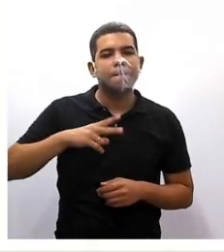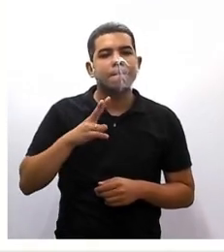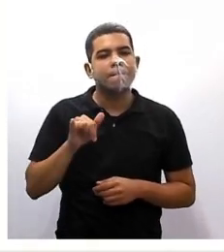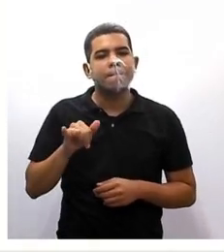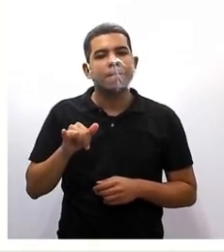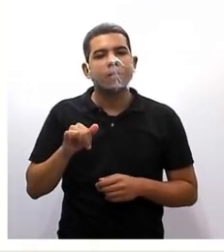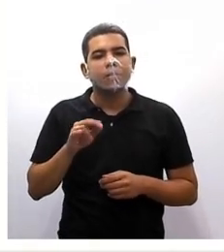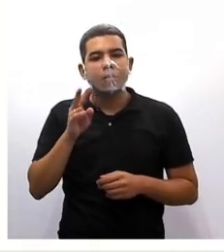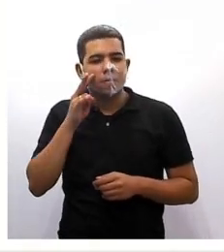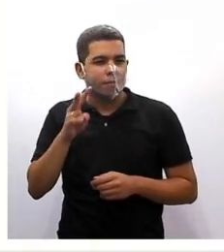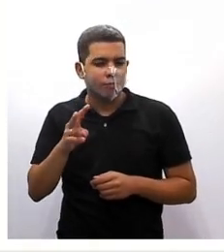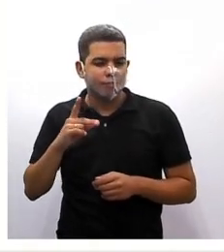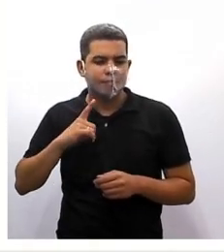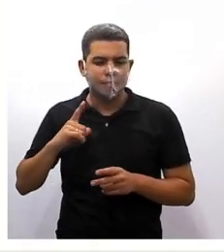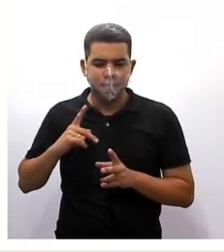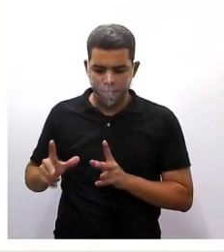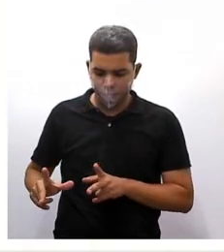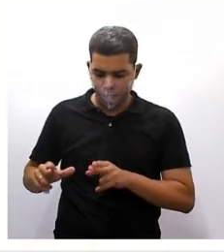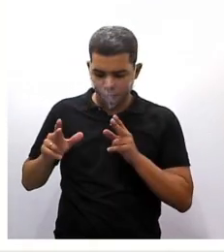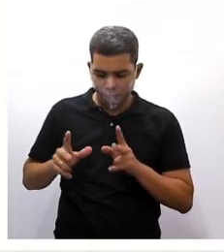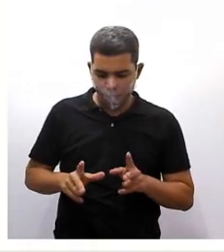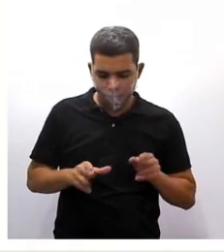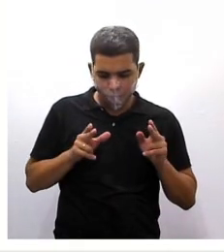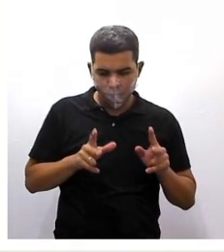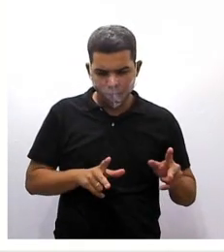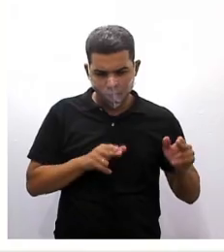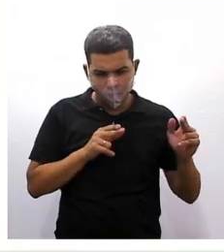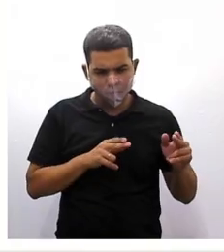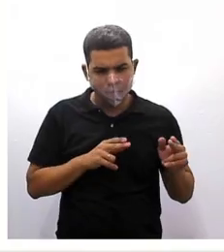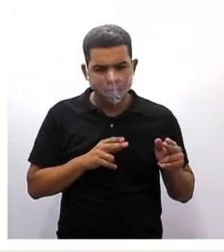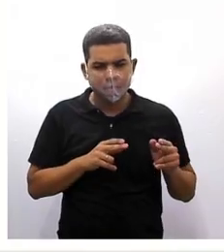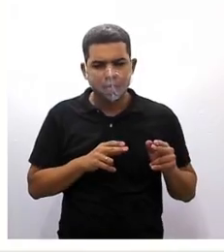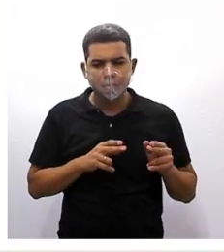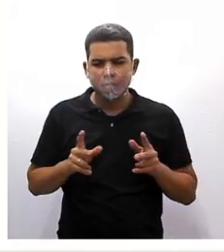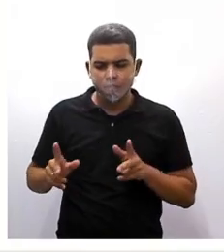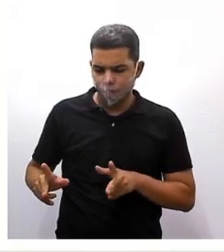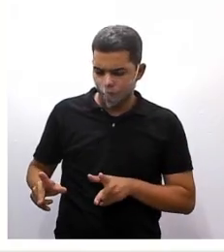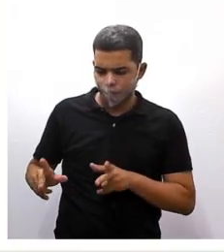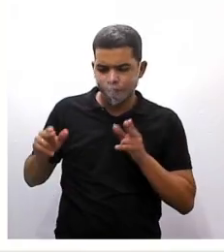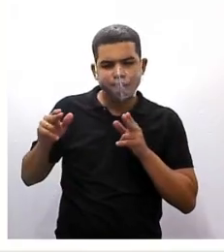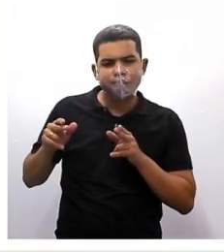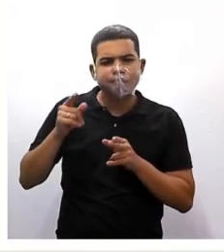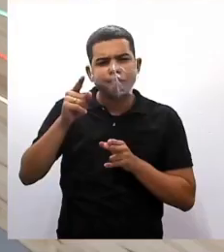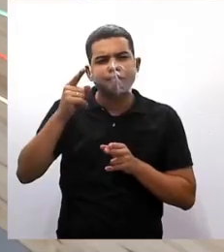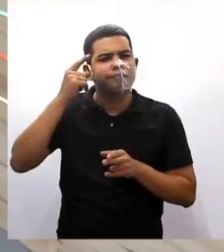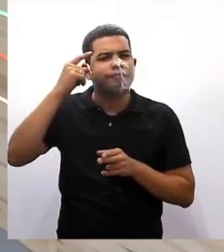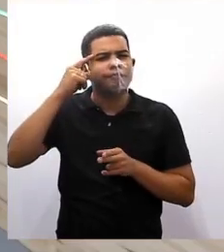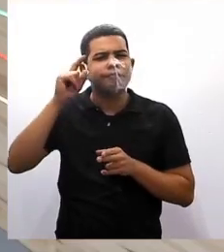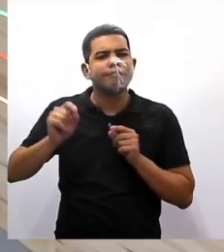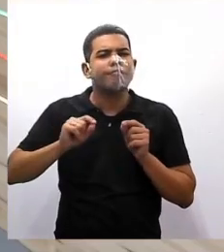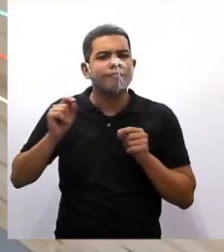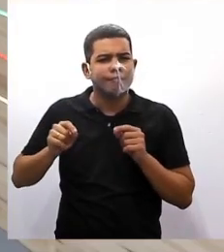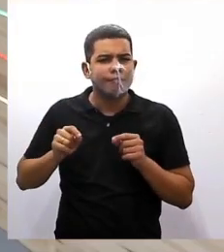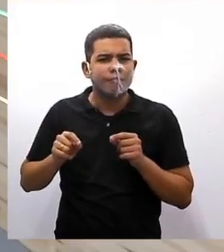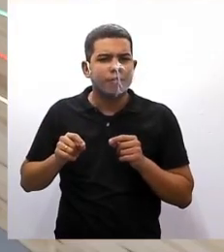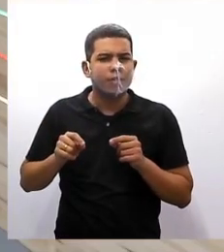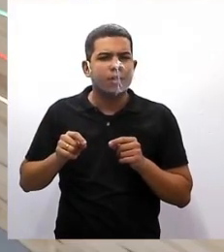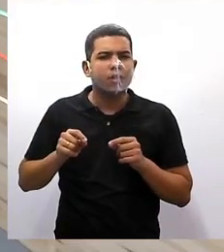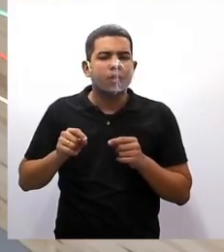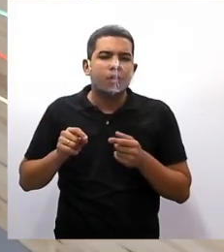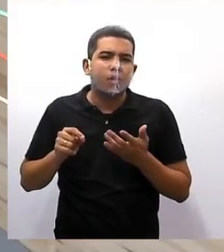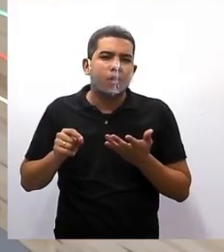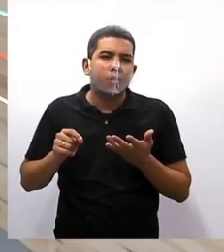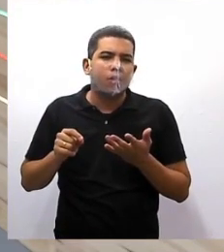vai cortar. Vai cortar. Então, o que é cortar na ideia de vocês? Cortar é o